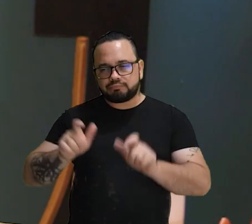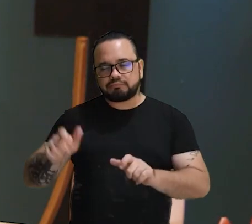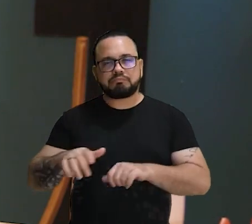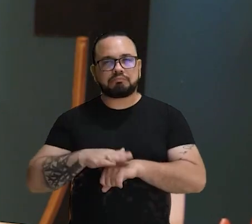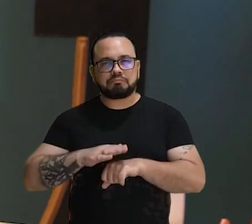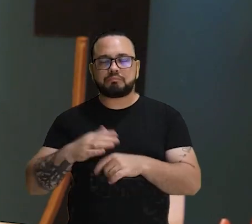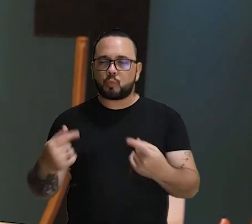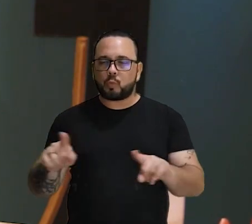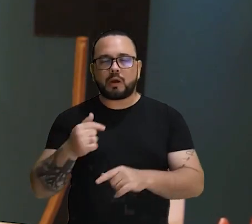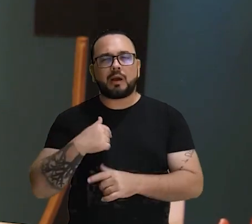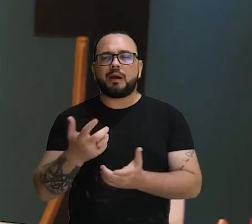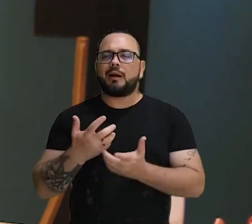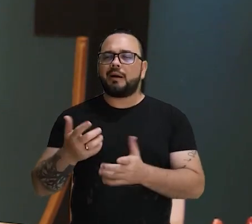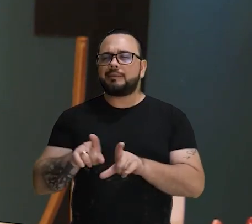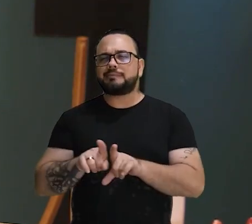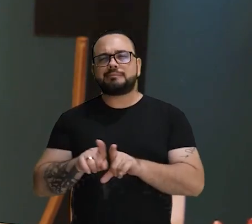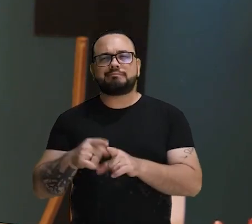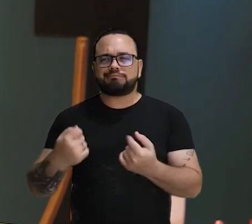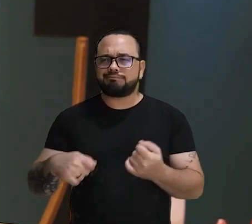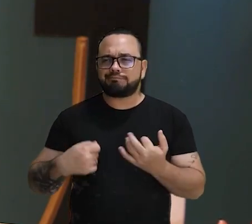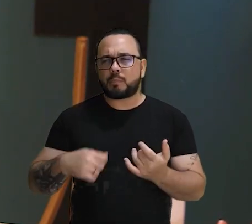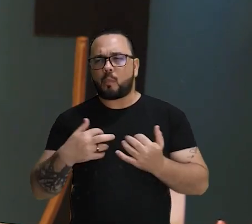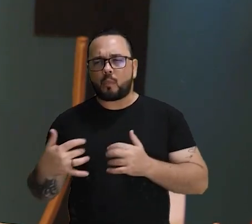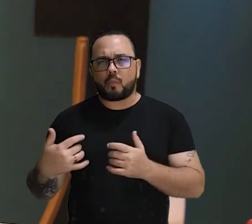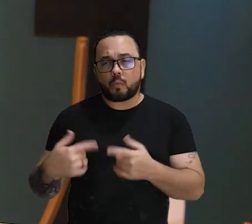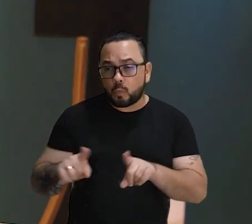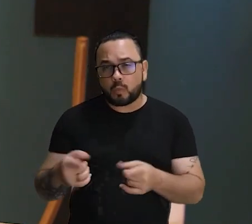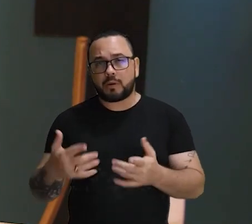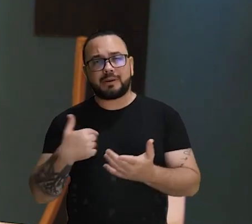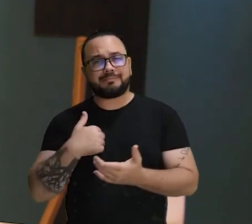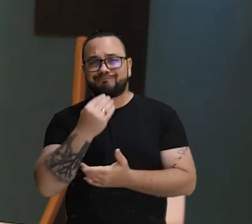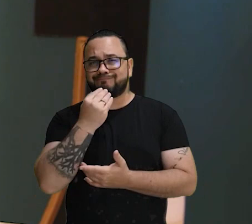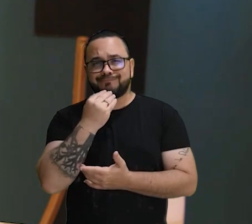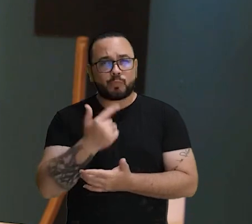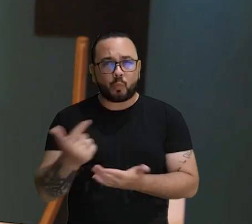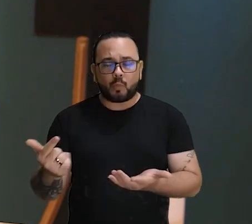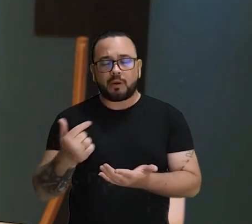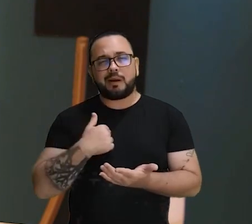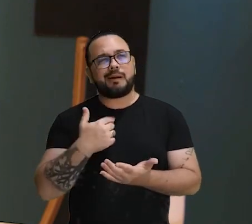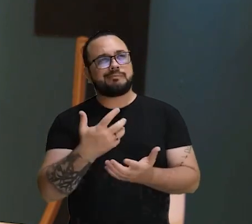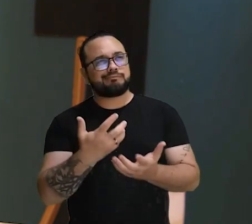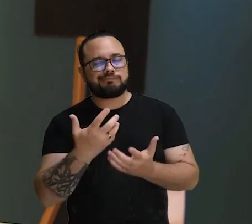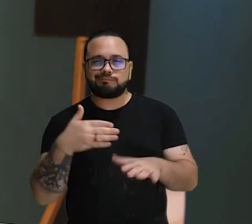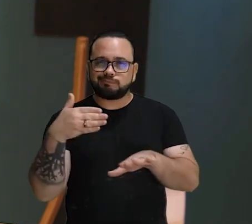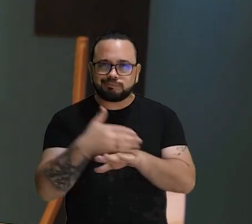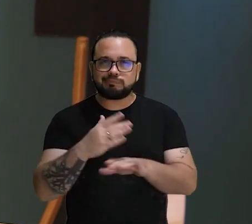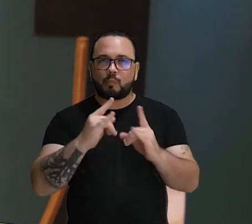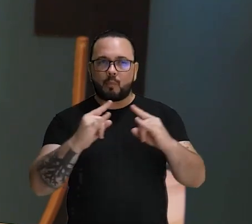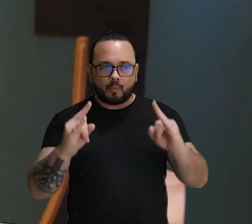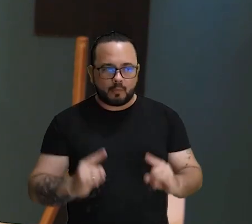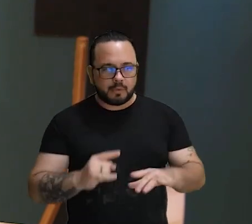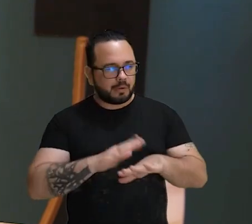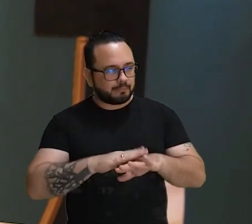cotidiano. E eu sempre quis tocar, mas nunca tinha tido a oportunidade, né? E quando eu entrei no circo, eu fiquei naquela coisa de querer fazer